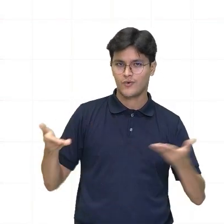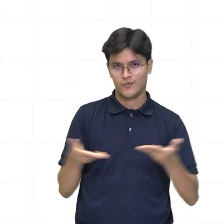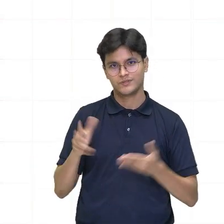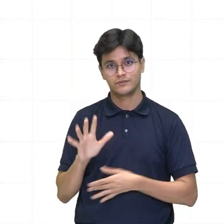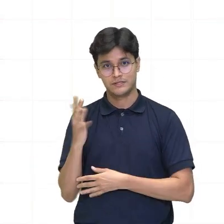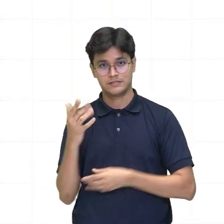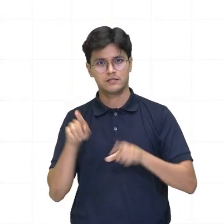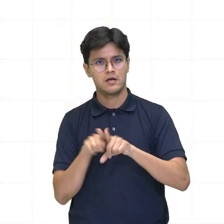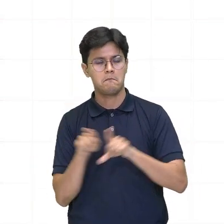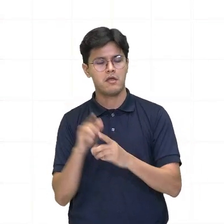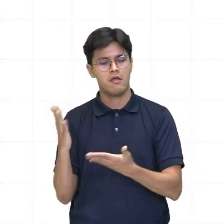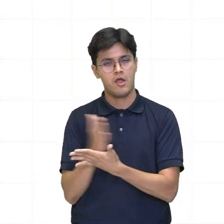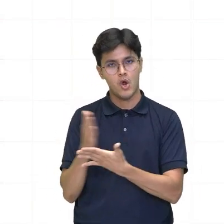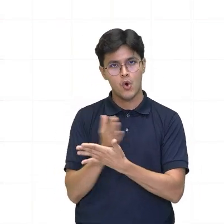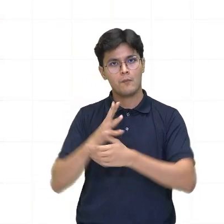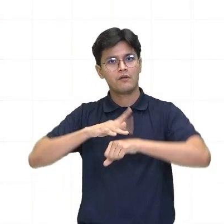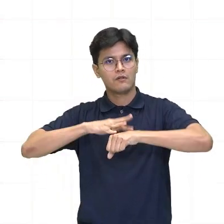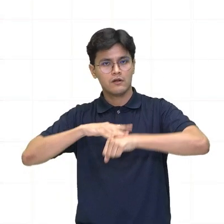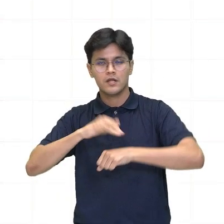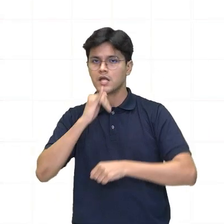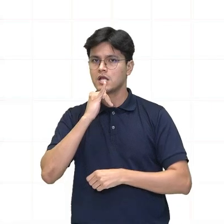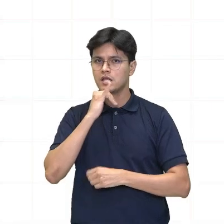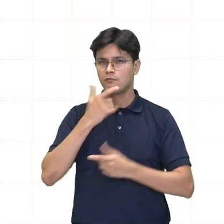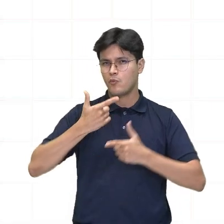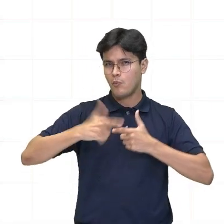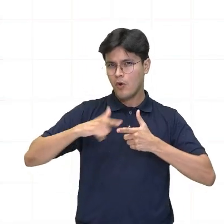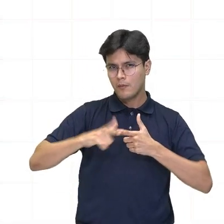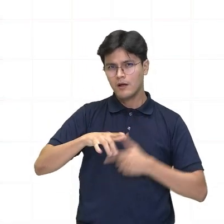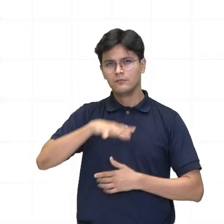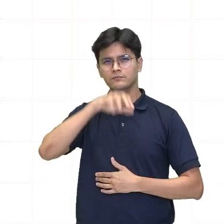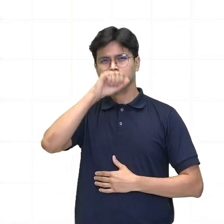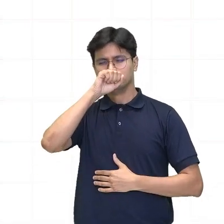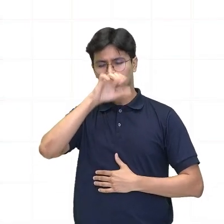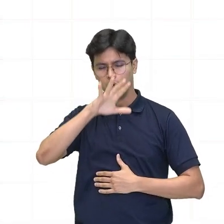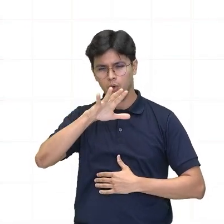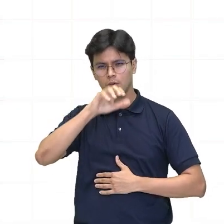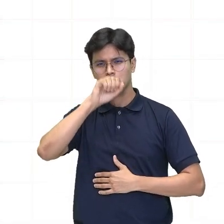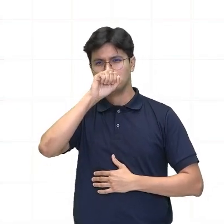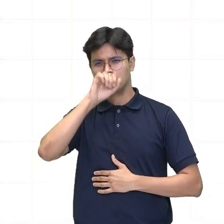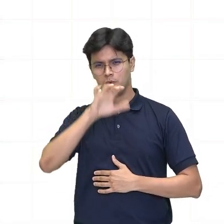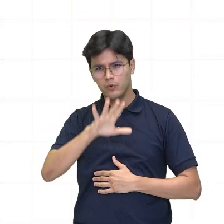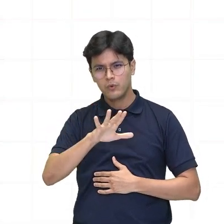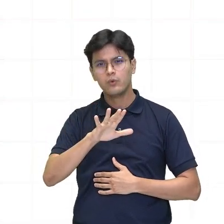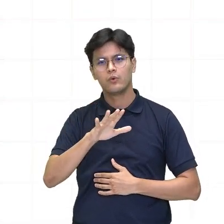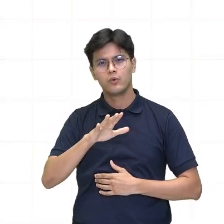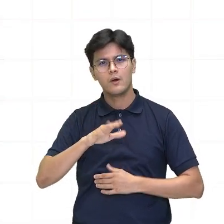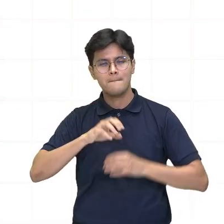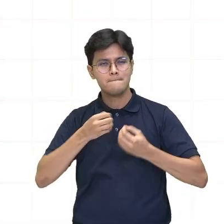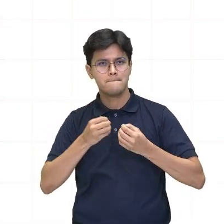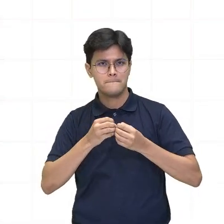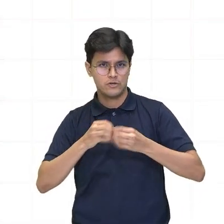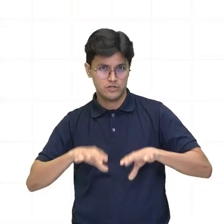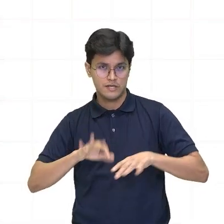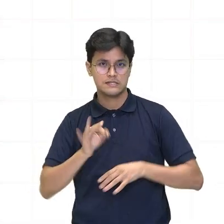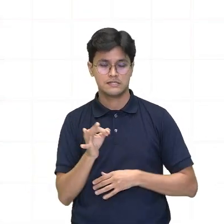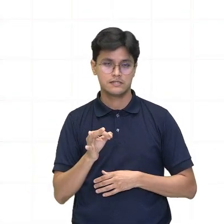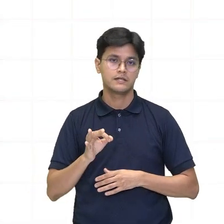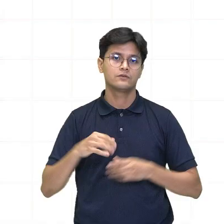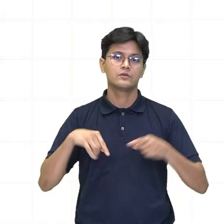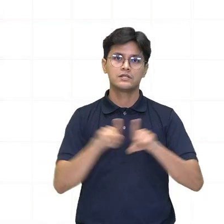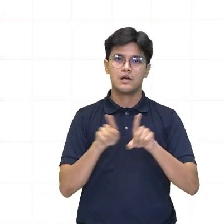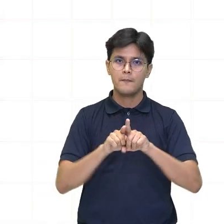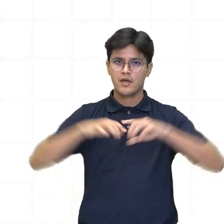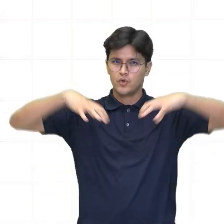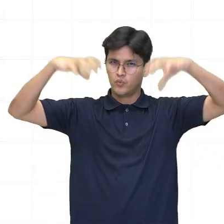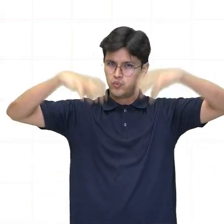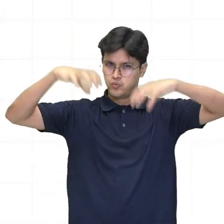algumas doenças também, como problemas respiratórios, né, com a queima desse combustível. A chuva ácida também foi pontuada e os